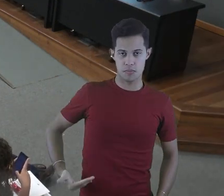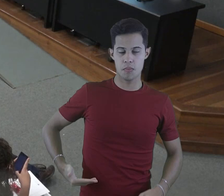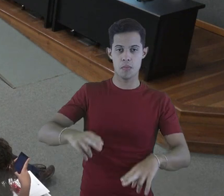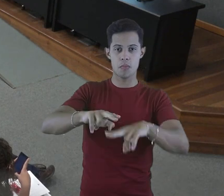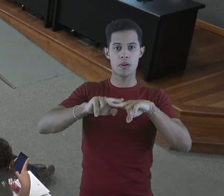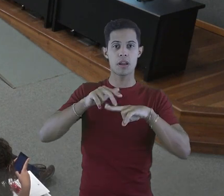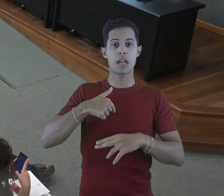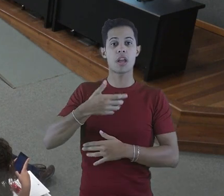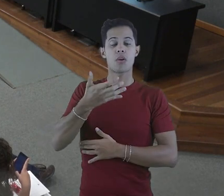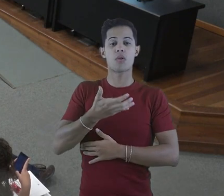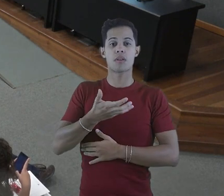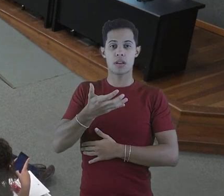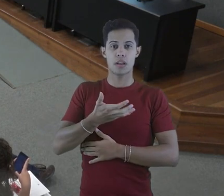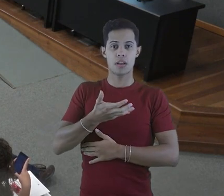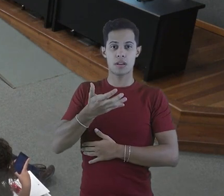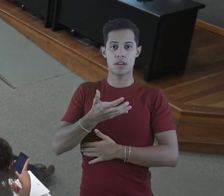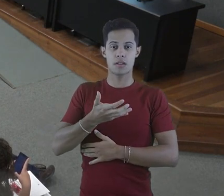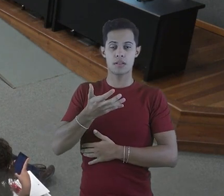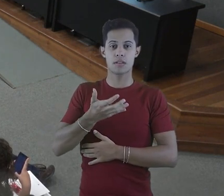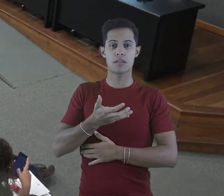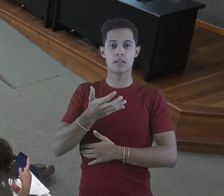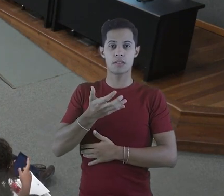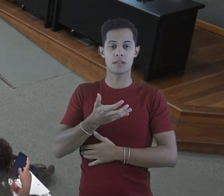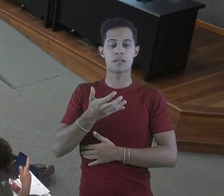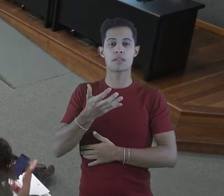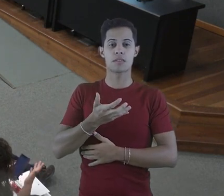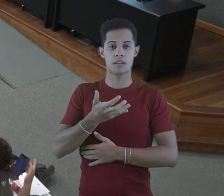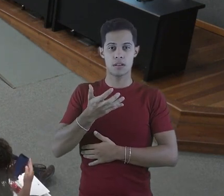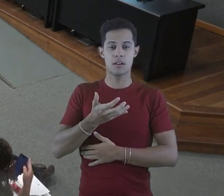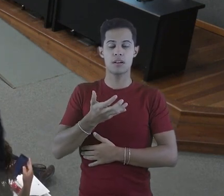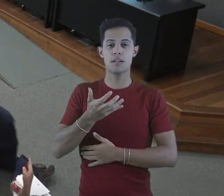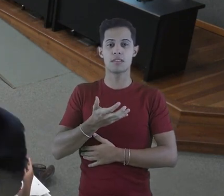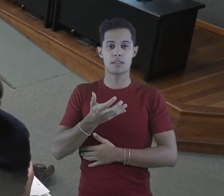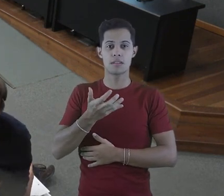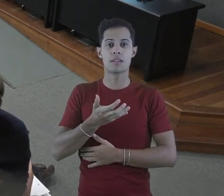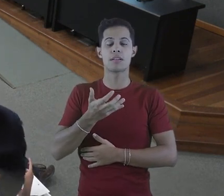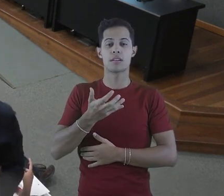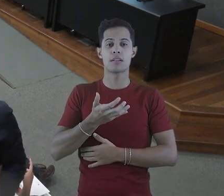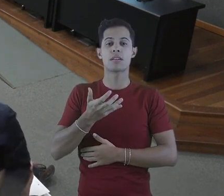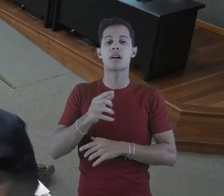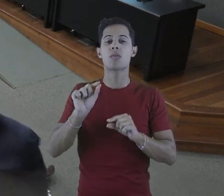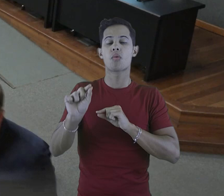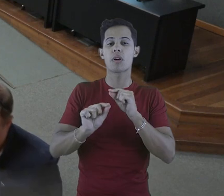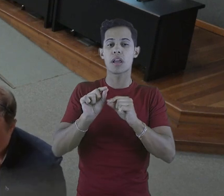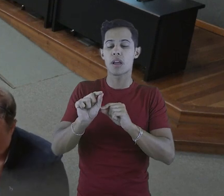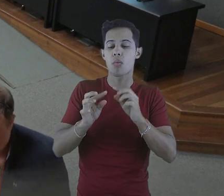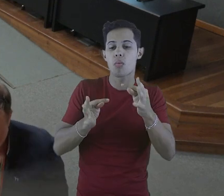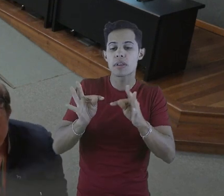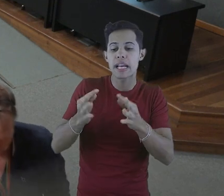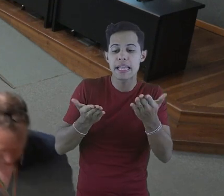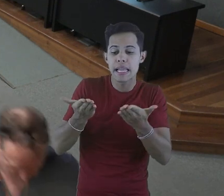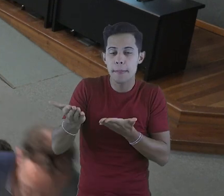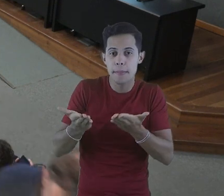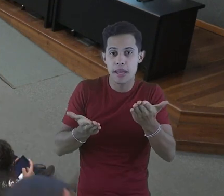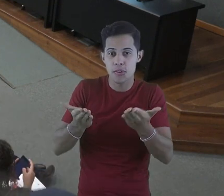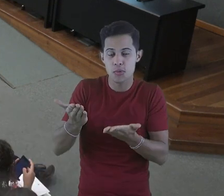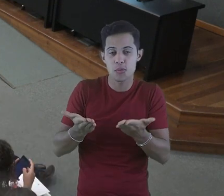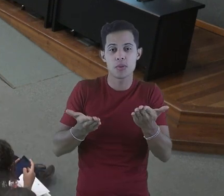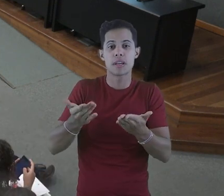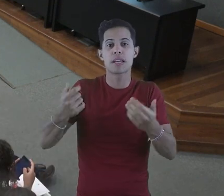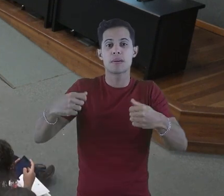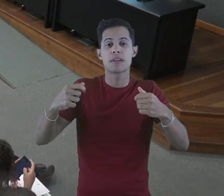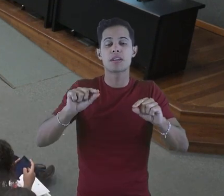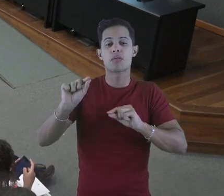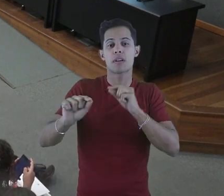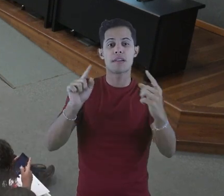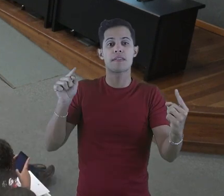pública então eu quero tratar a base legal de interesse público finalidade tem que ser público o tratamento do dado